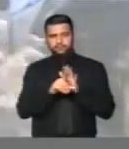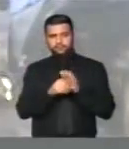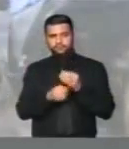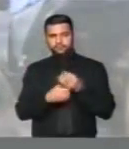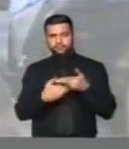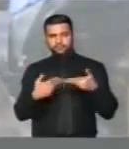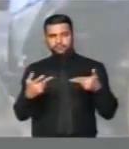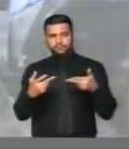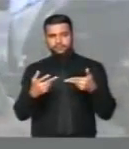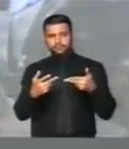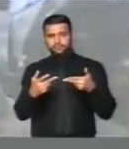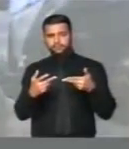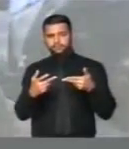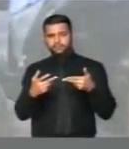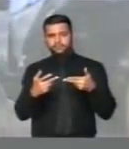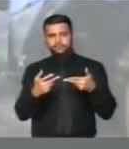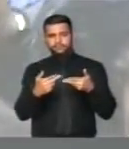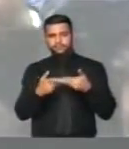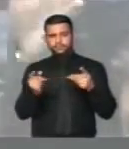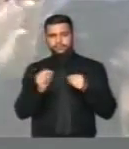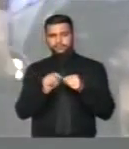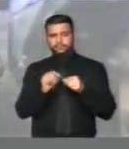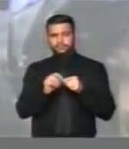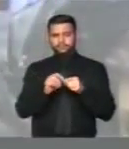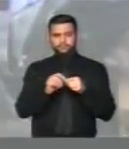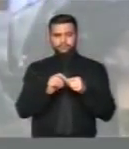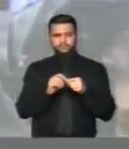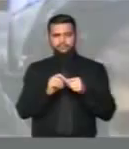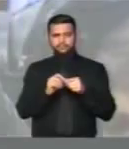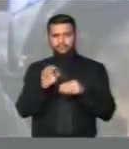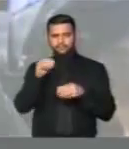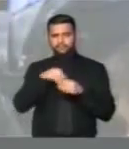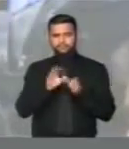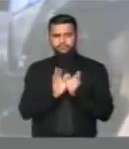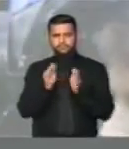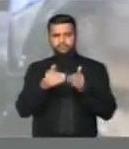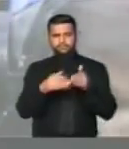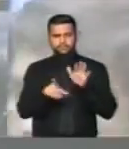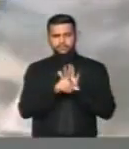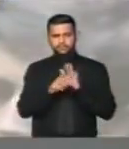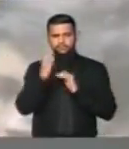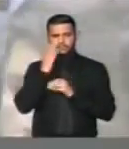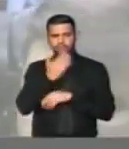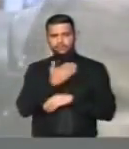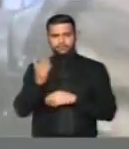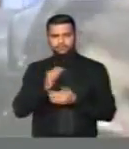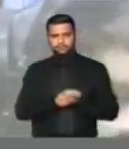série de questões estranhas ao objetivo central da lei. Obrigado.